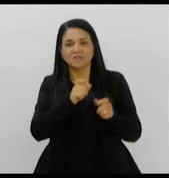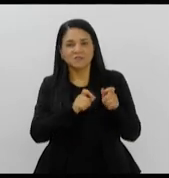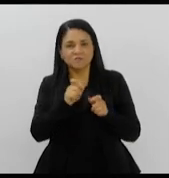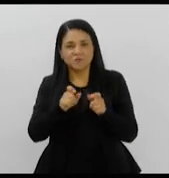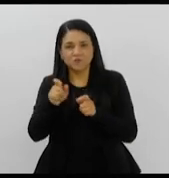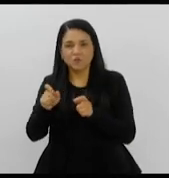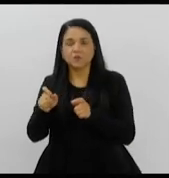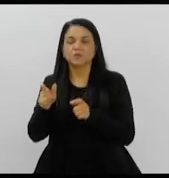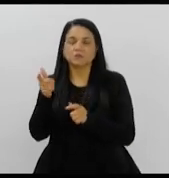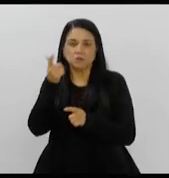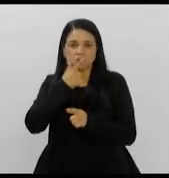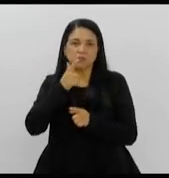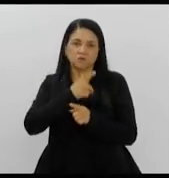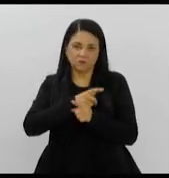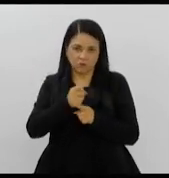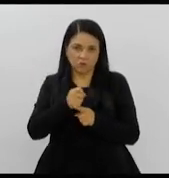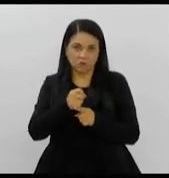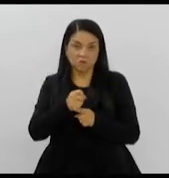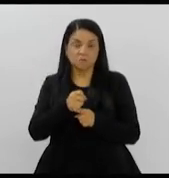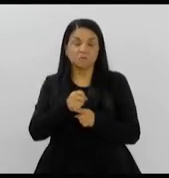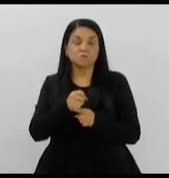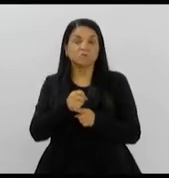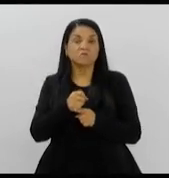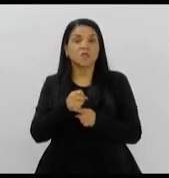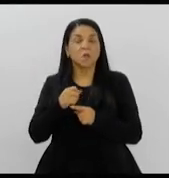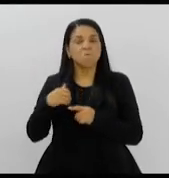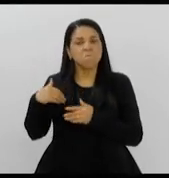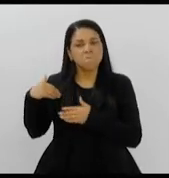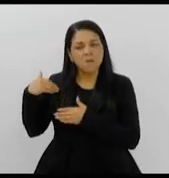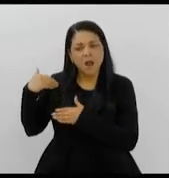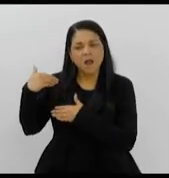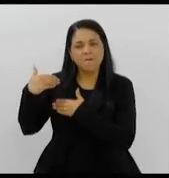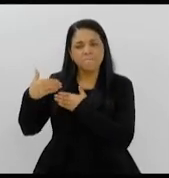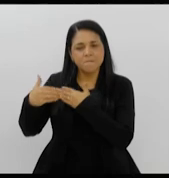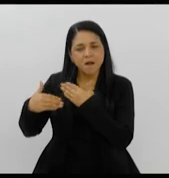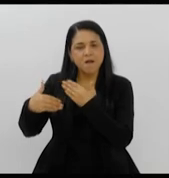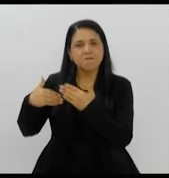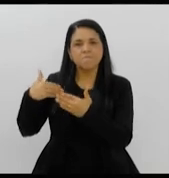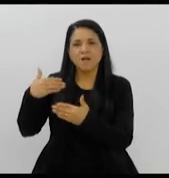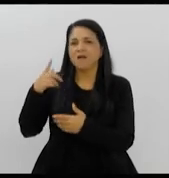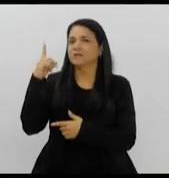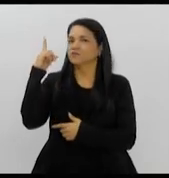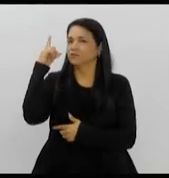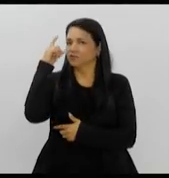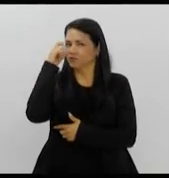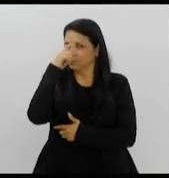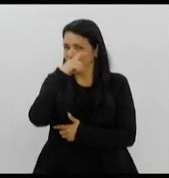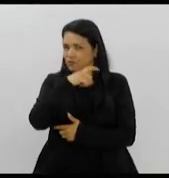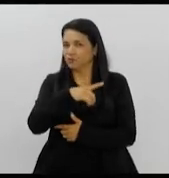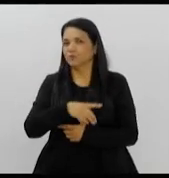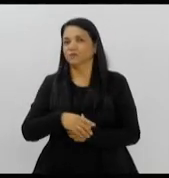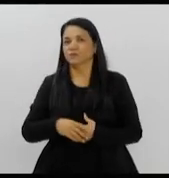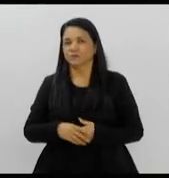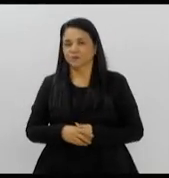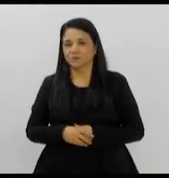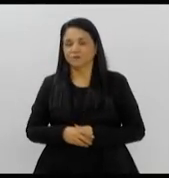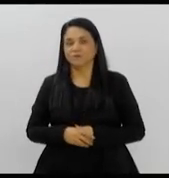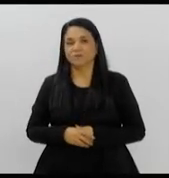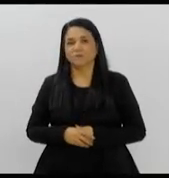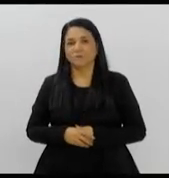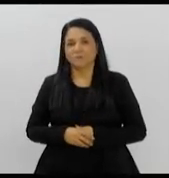que se elegeram, porque sei que é uma trajetória dificílima. É